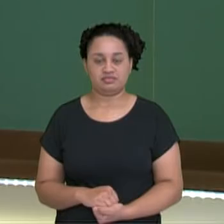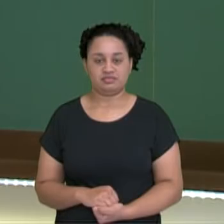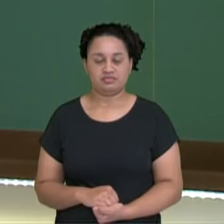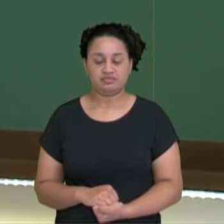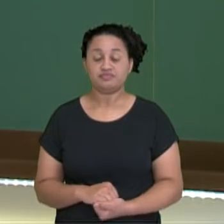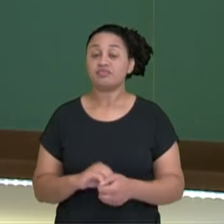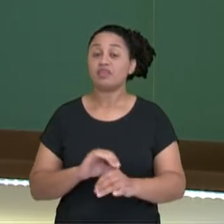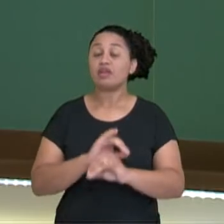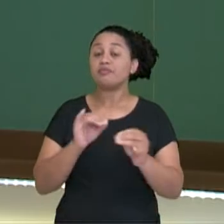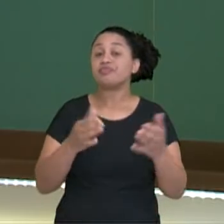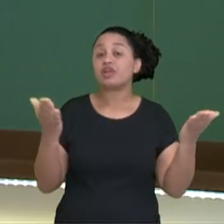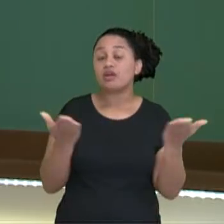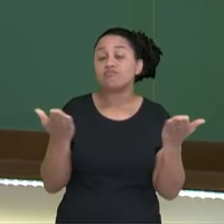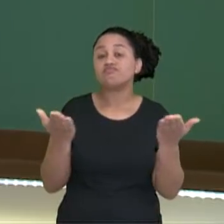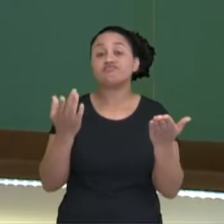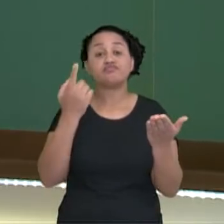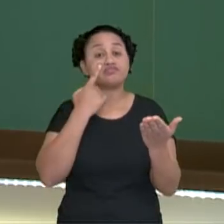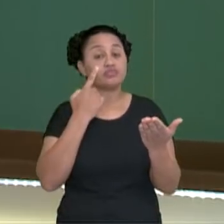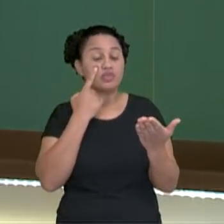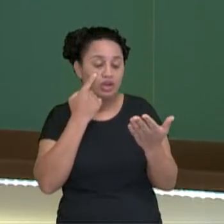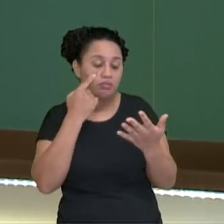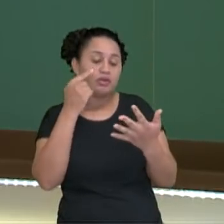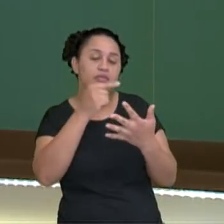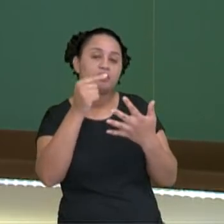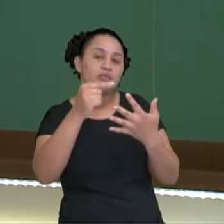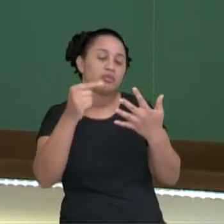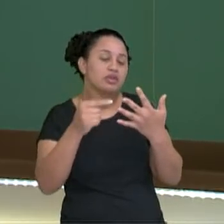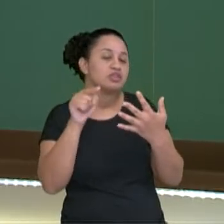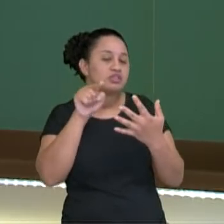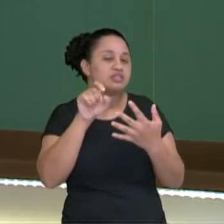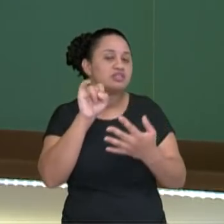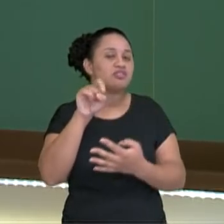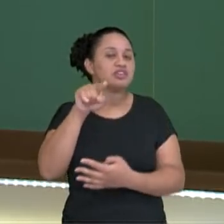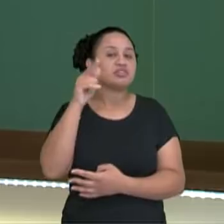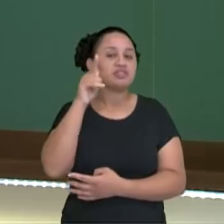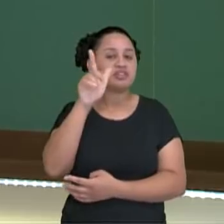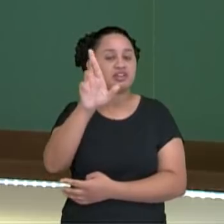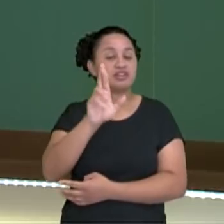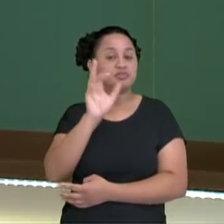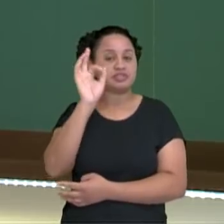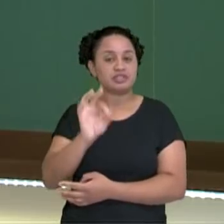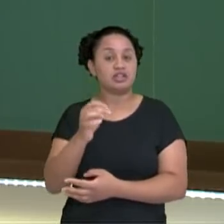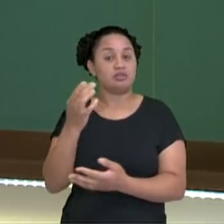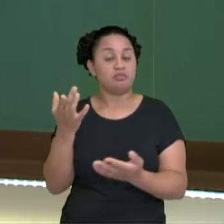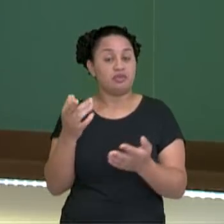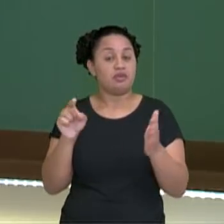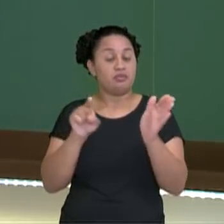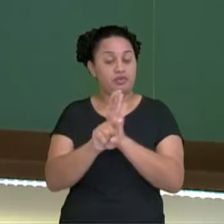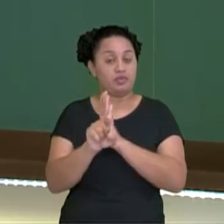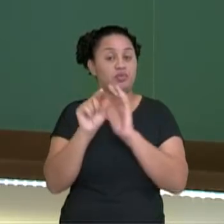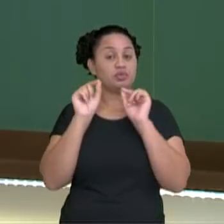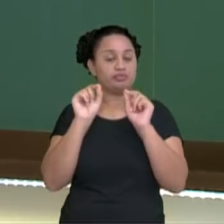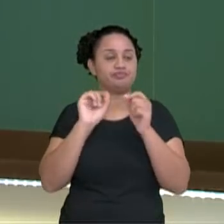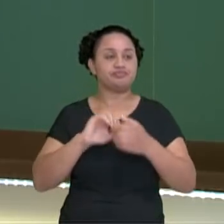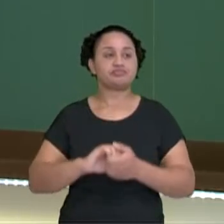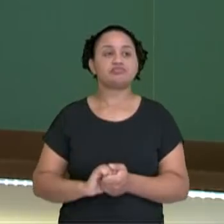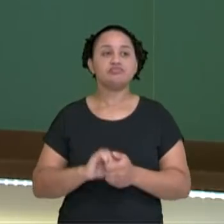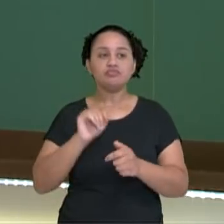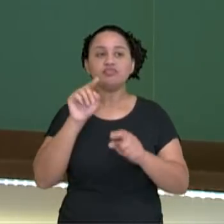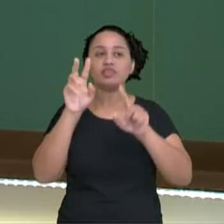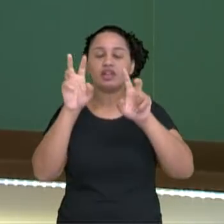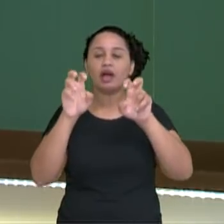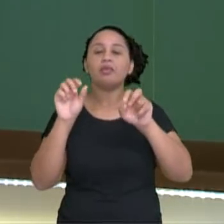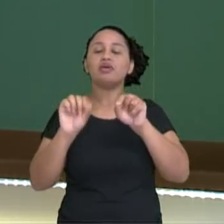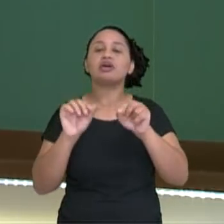Oi pessoal, agora vamos ver, né, se vocês acertaram esse quiz, vamos ler ele, né? Sobre a produção